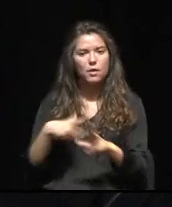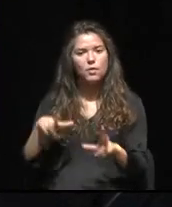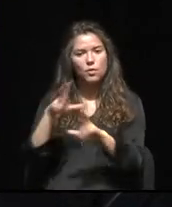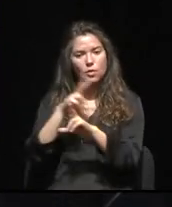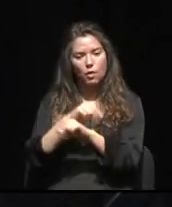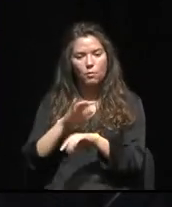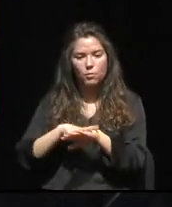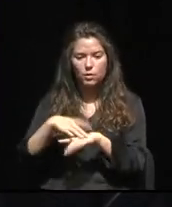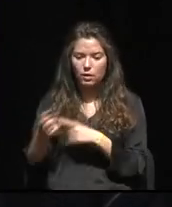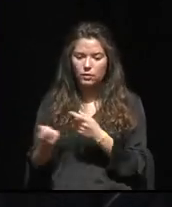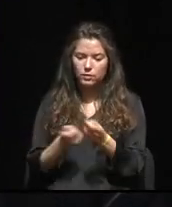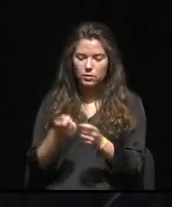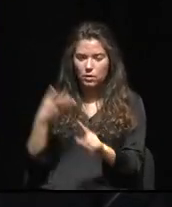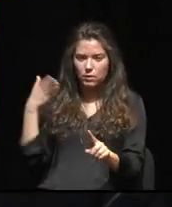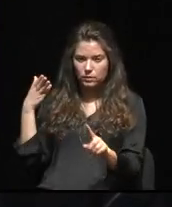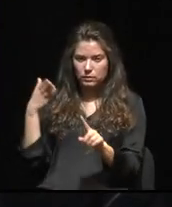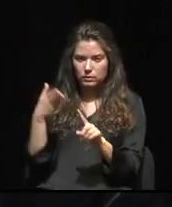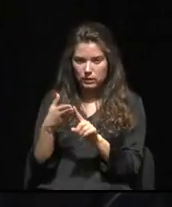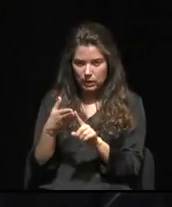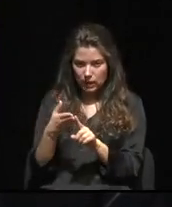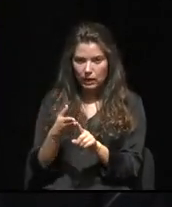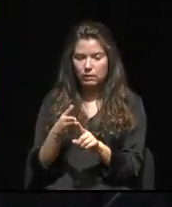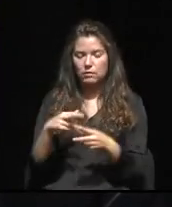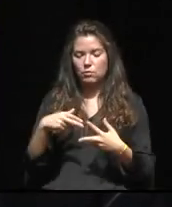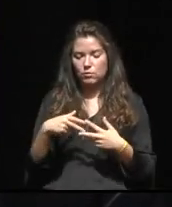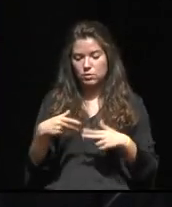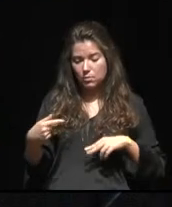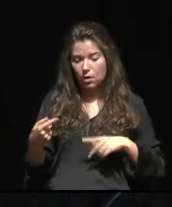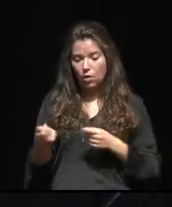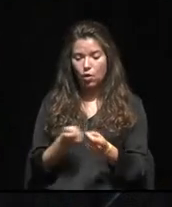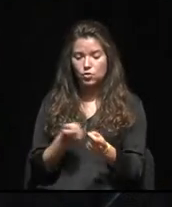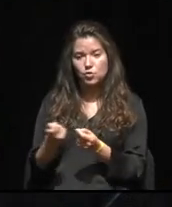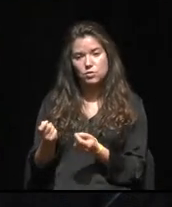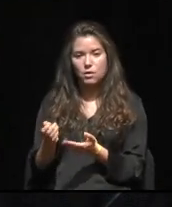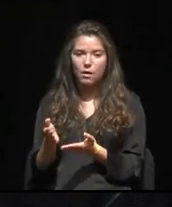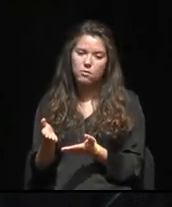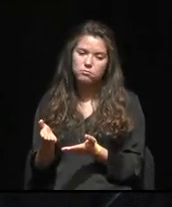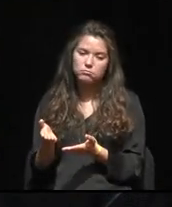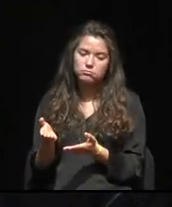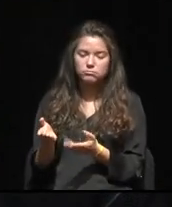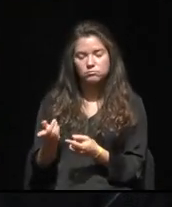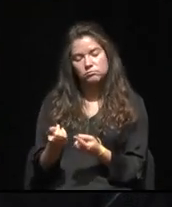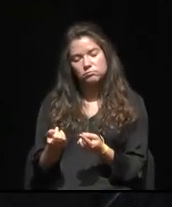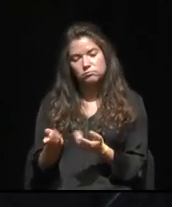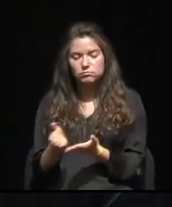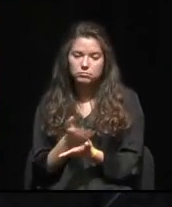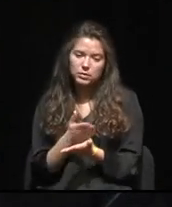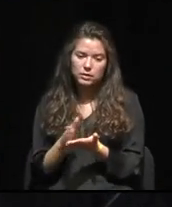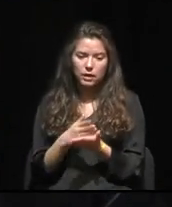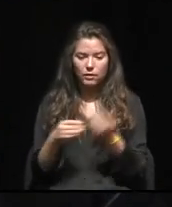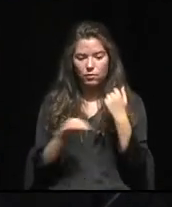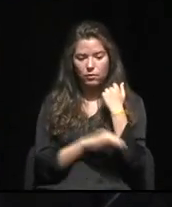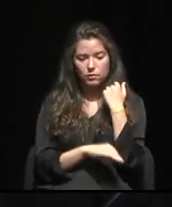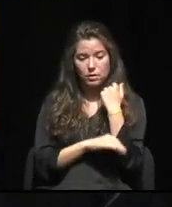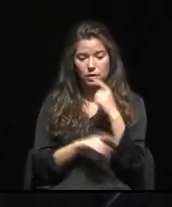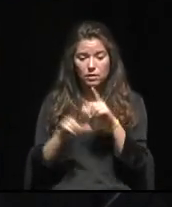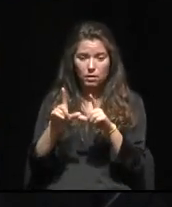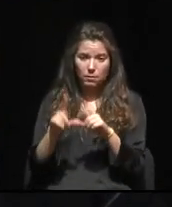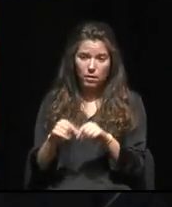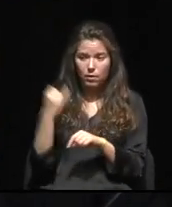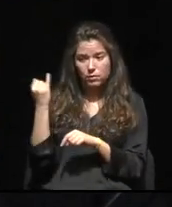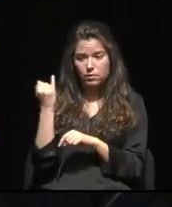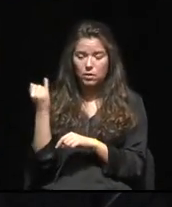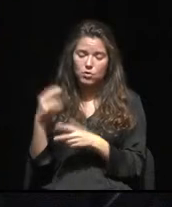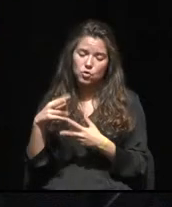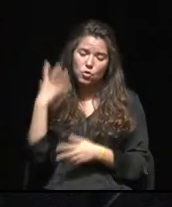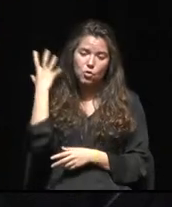direta Municipal ou da gestão partilhada com as freguesias de Lisboa e com as entidades culturais da cidade mas